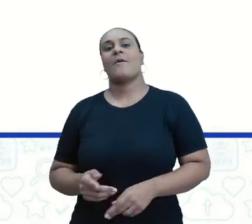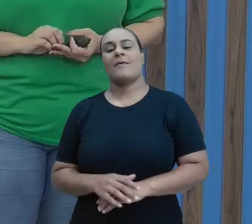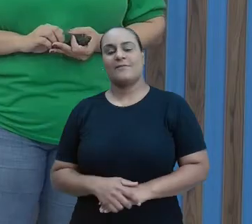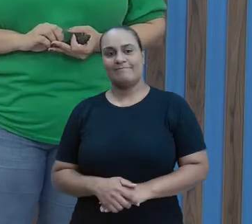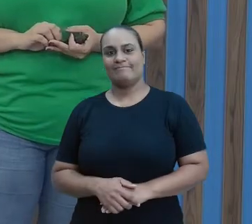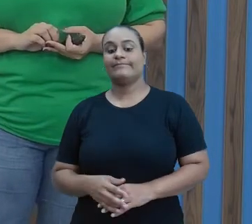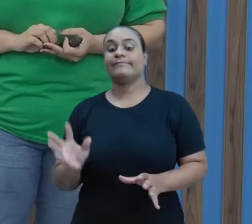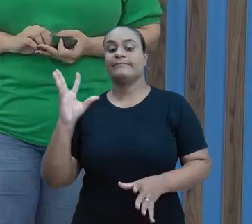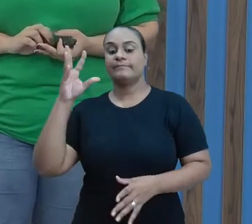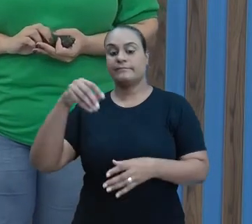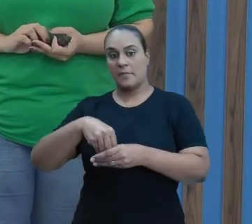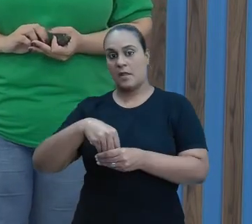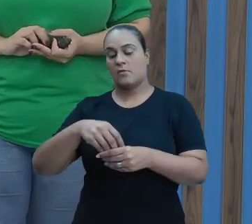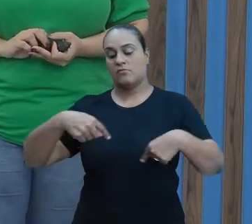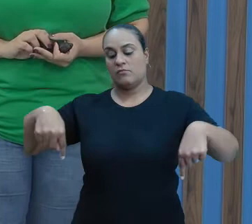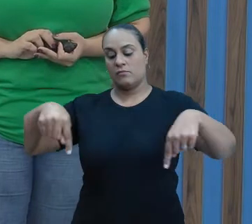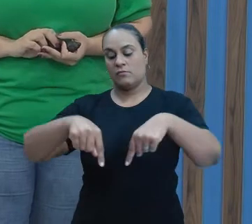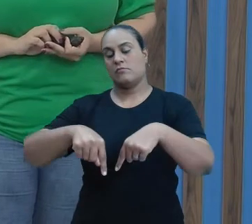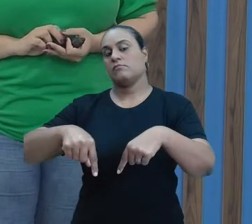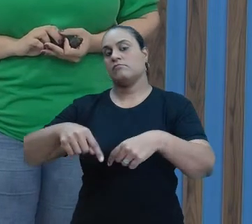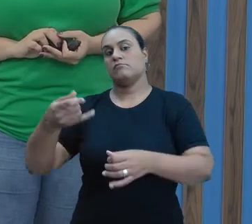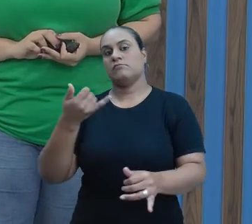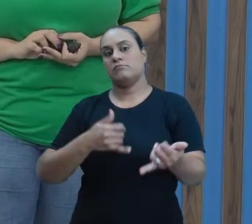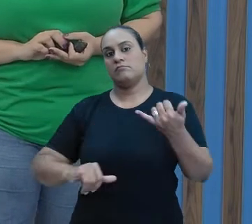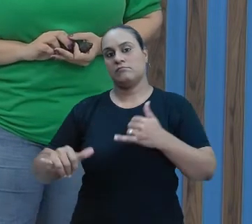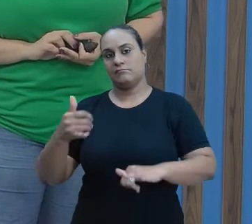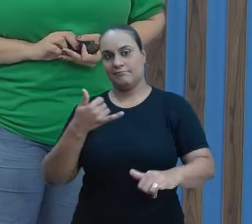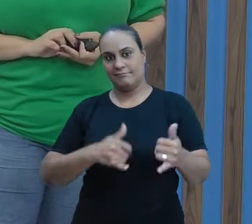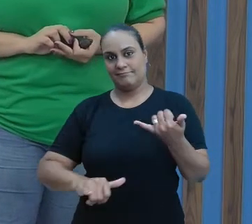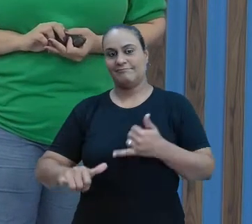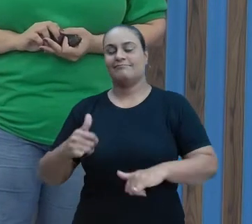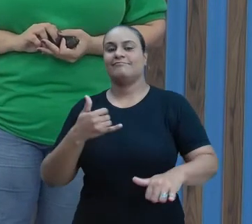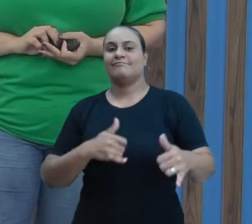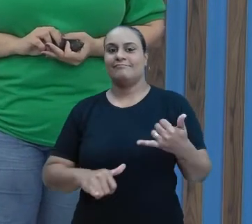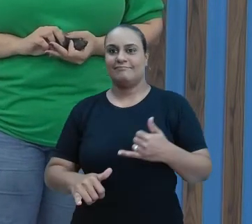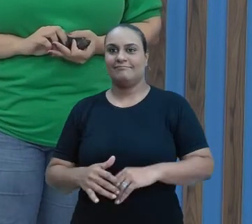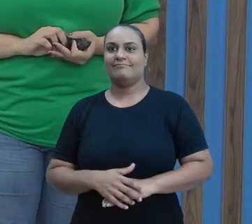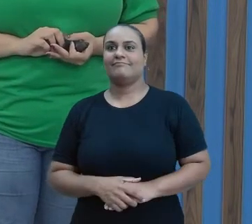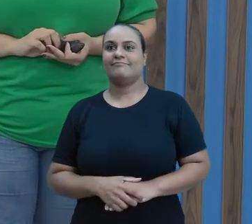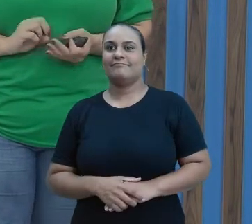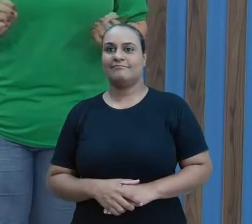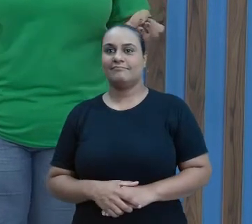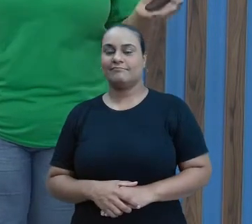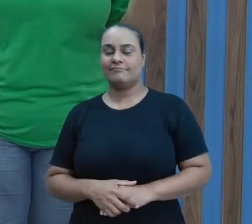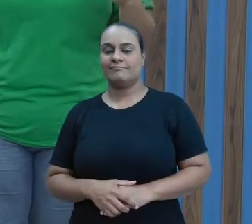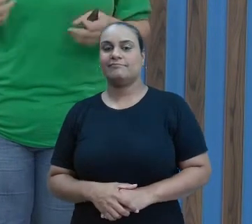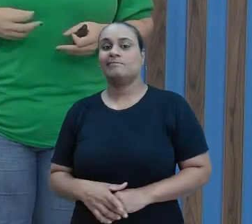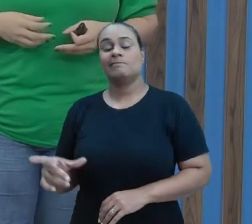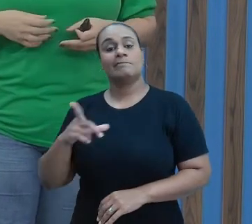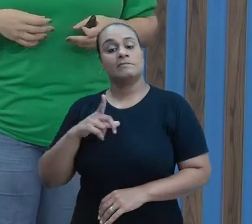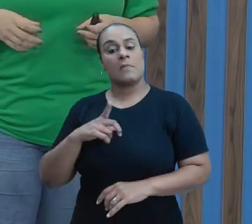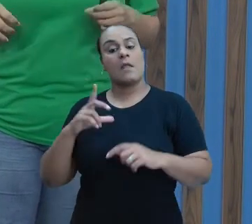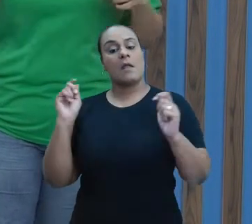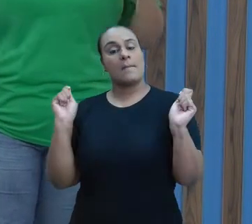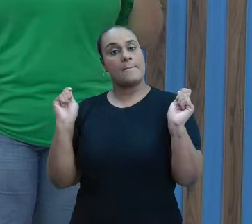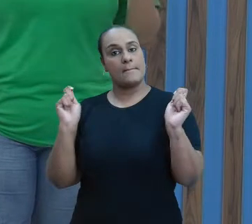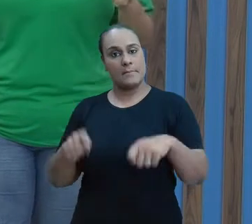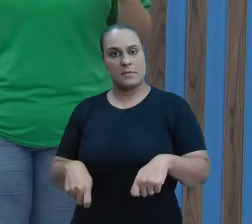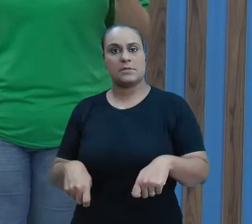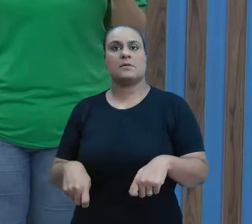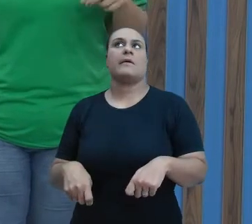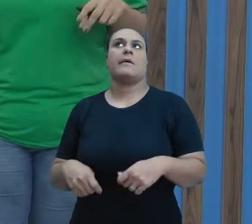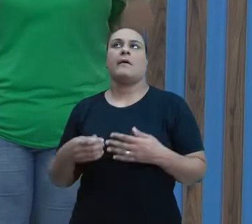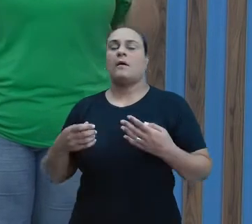laboratório. Pois é, são elementos químicos sintéticos. É isso aí. Então, a gente tem essa capacidade, né?